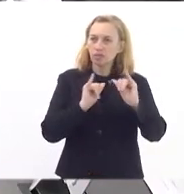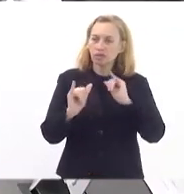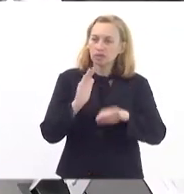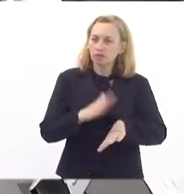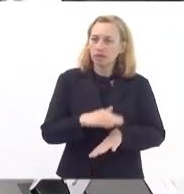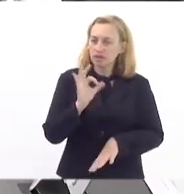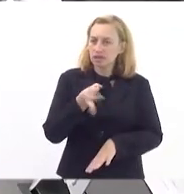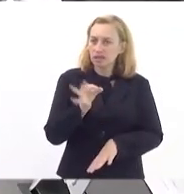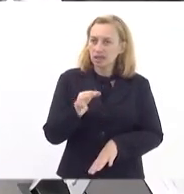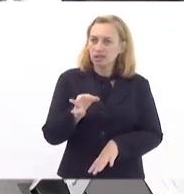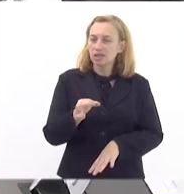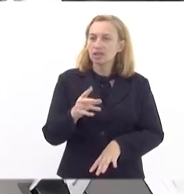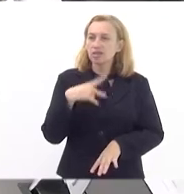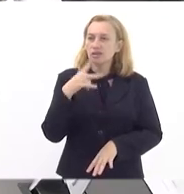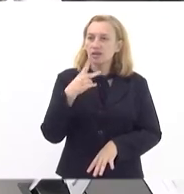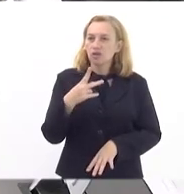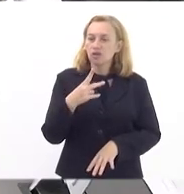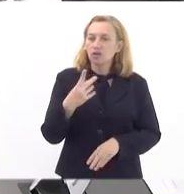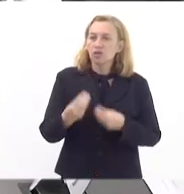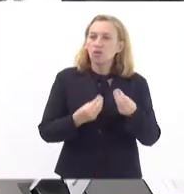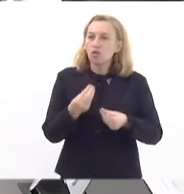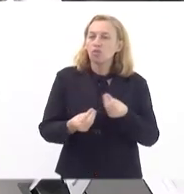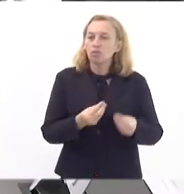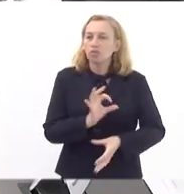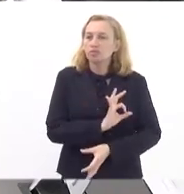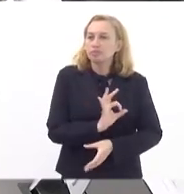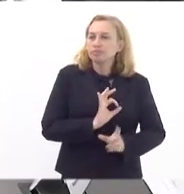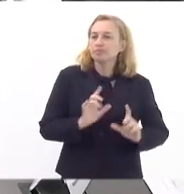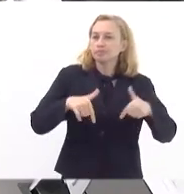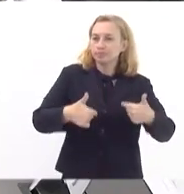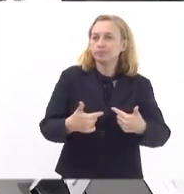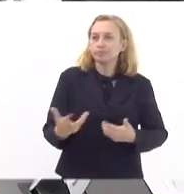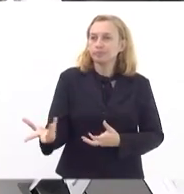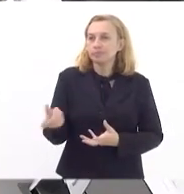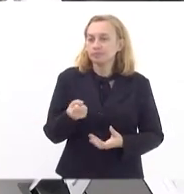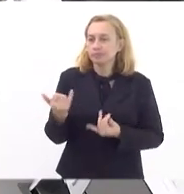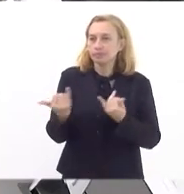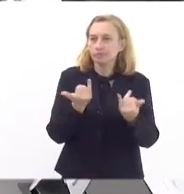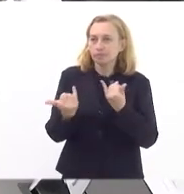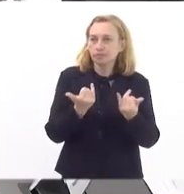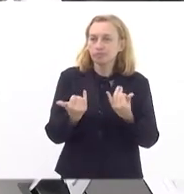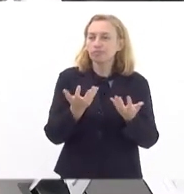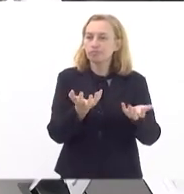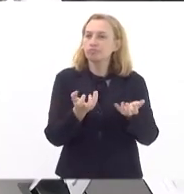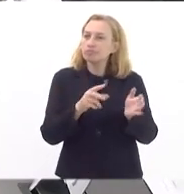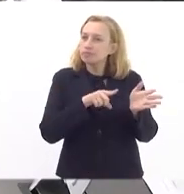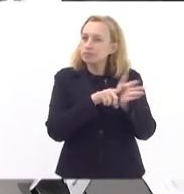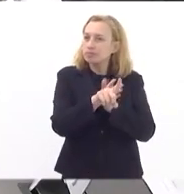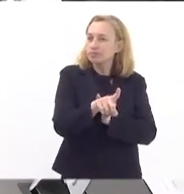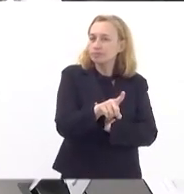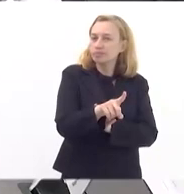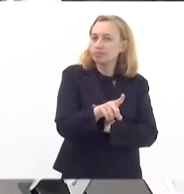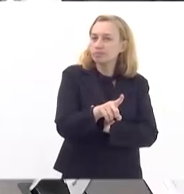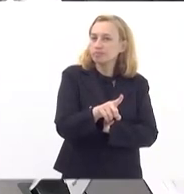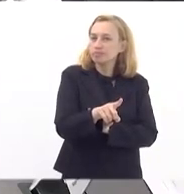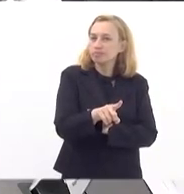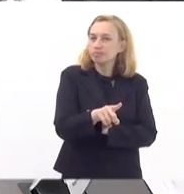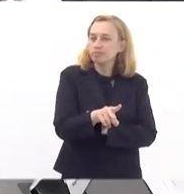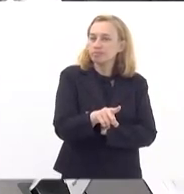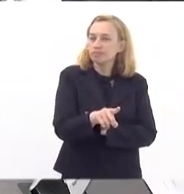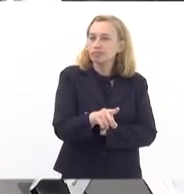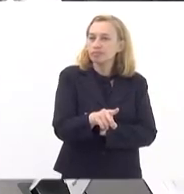E aí disse em função da forma com a polícia tua e como recebe os dados então que ele perguntar é para para o